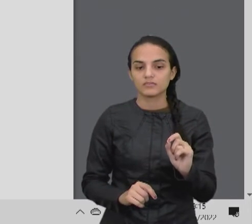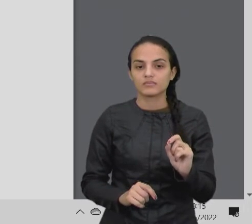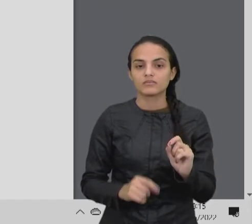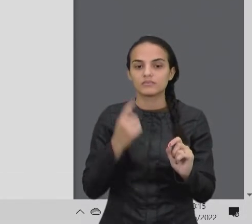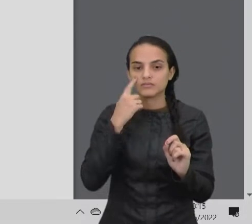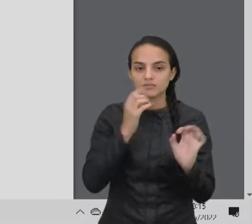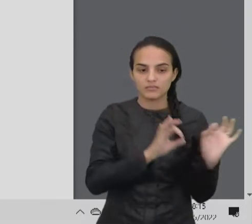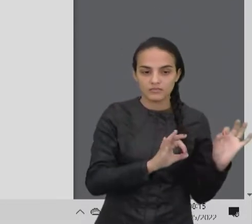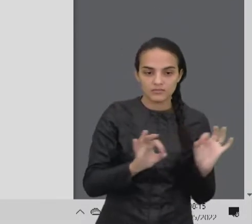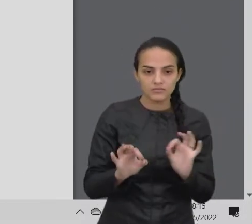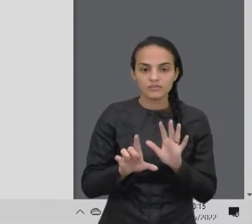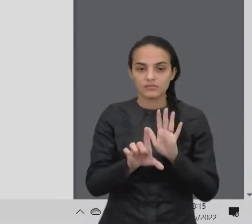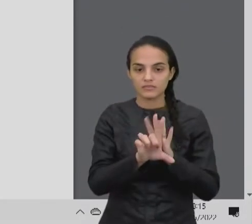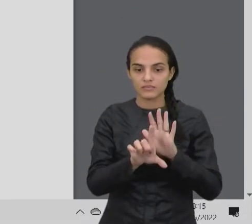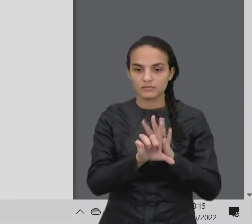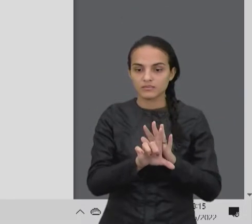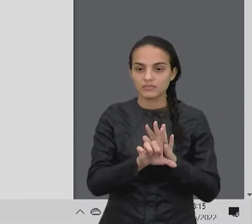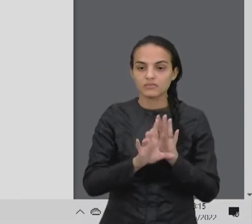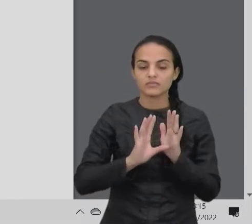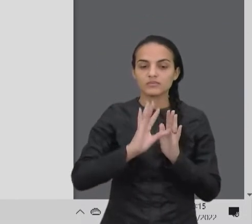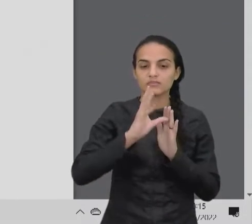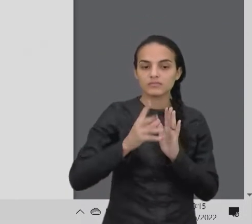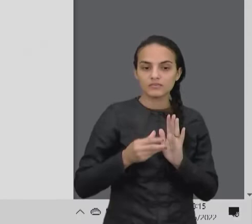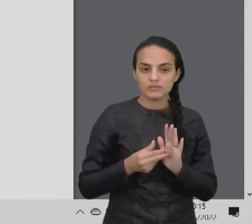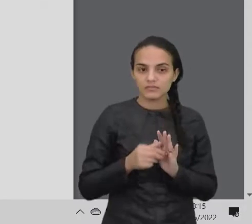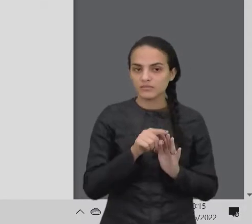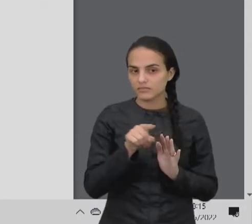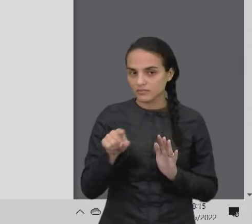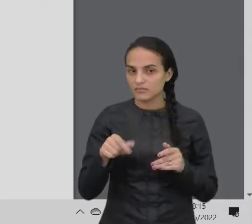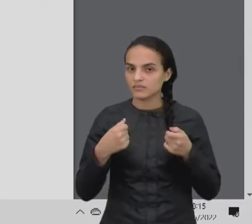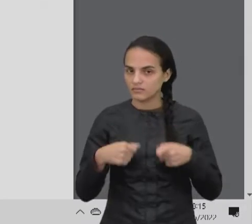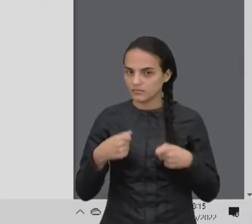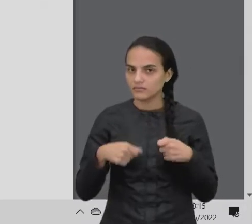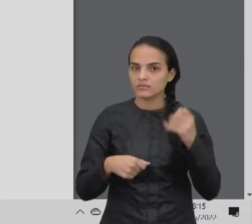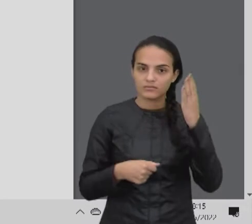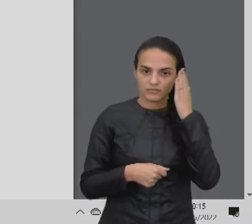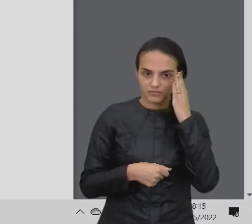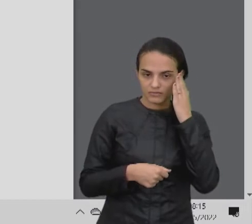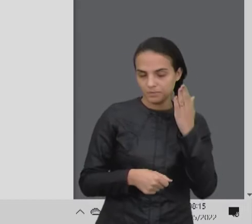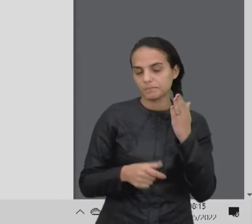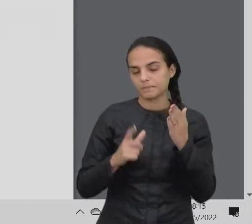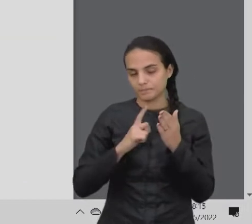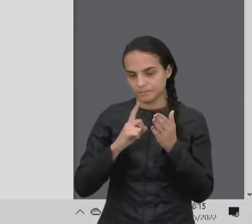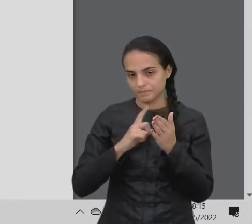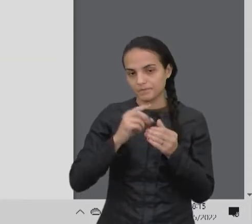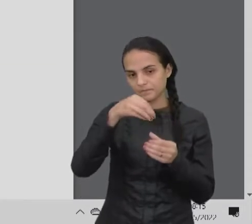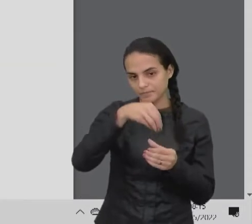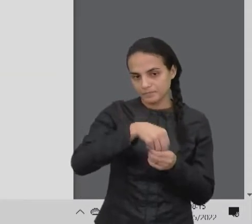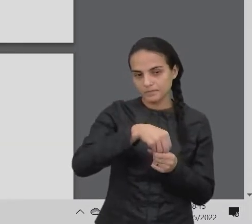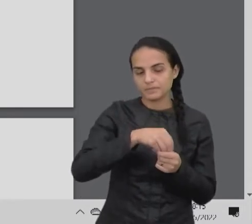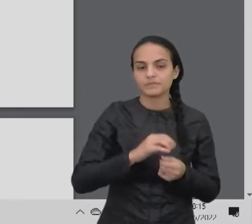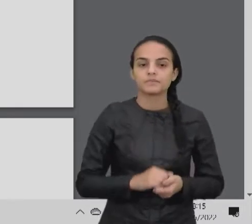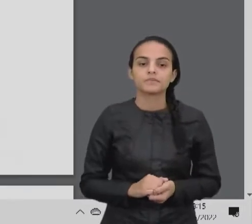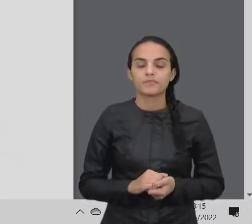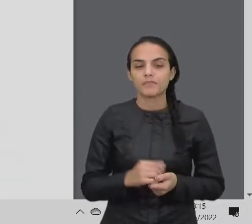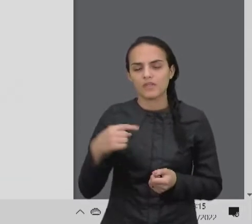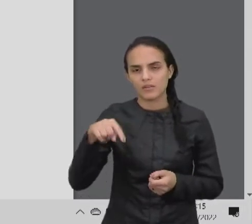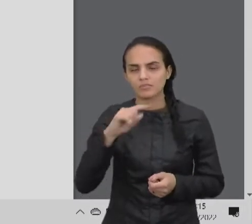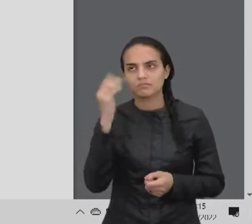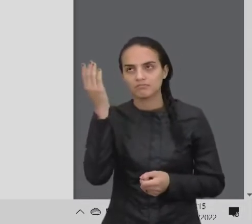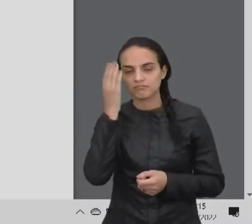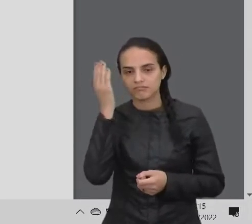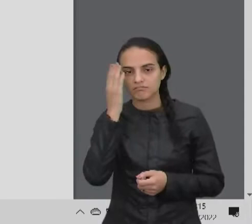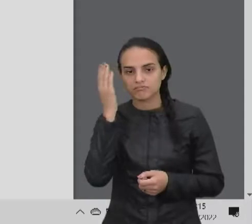nesse projeto de lei. Então, tudo que você precisa saber vai estar aqui, tá? Então, sabendo